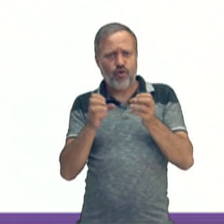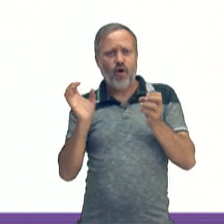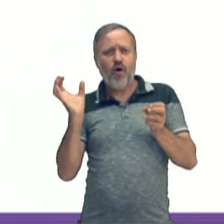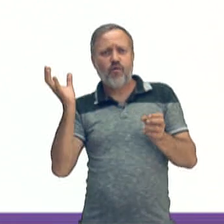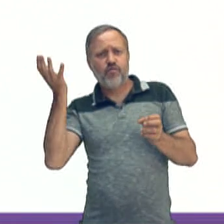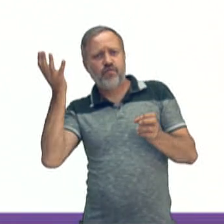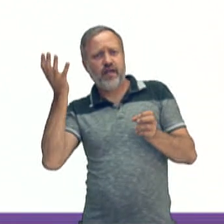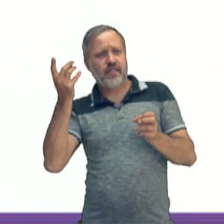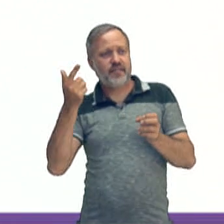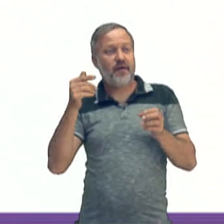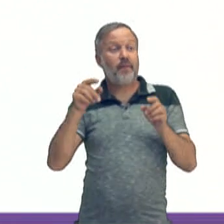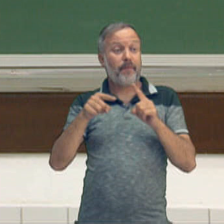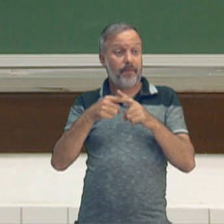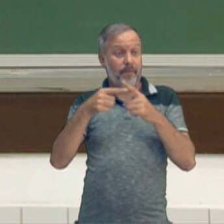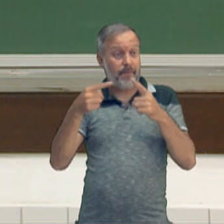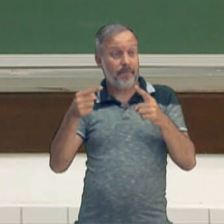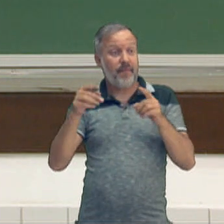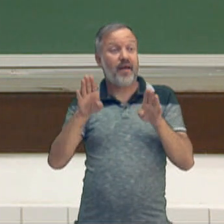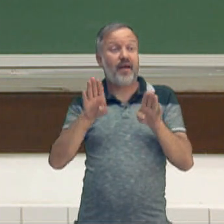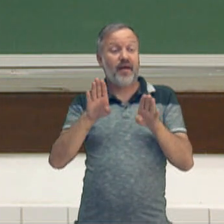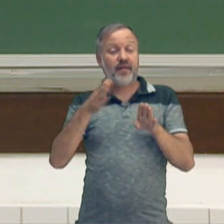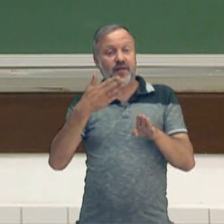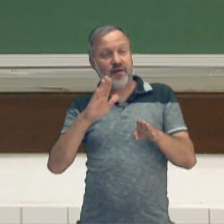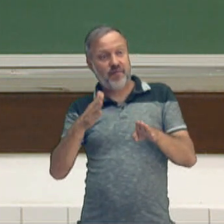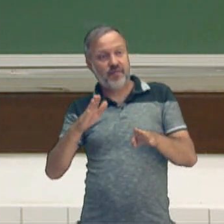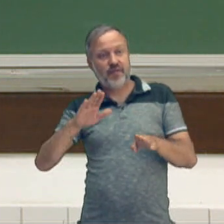calendário judaico está em